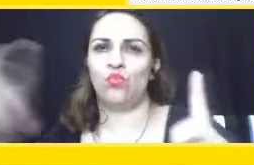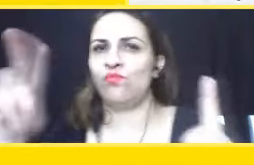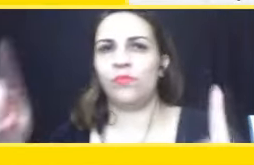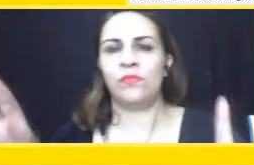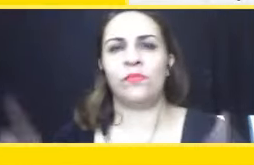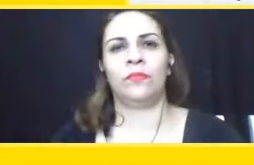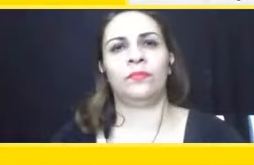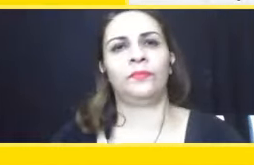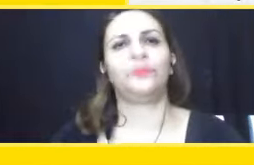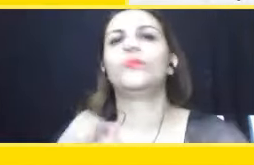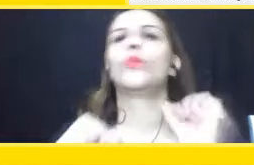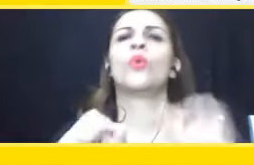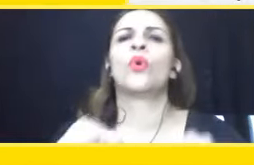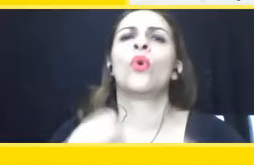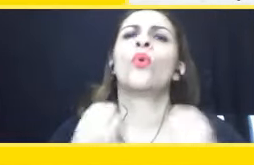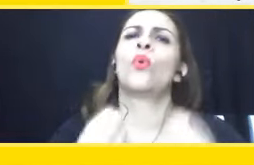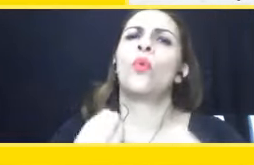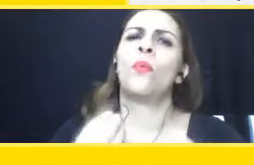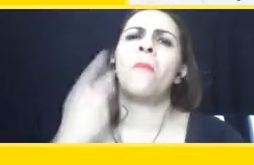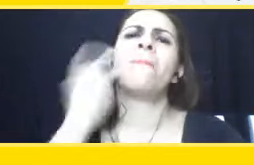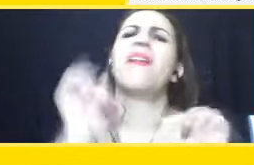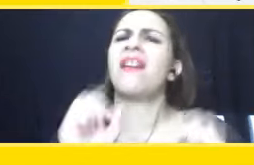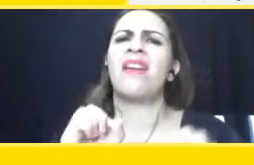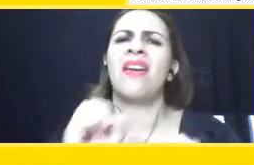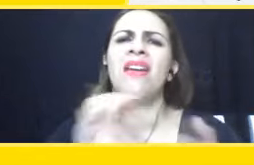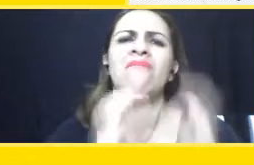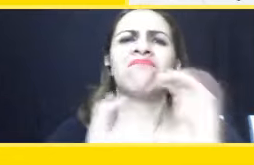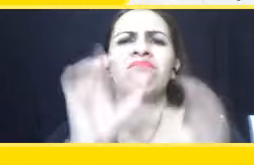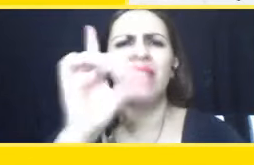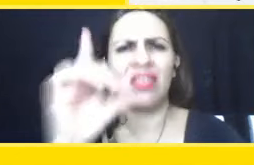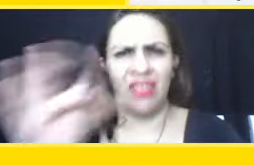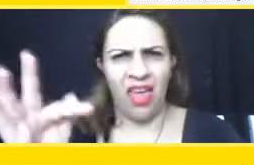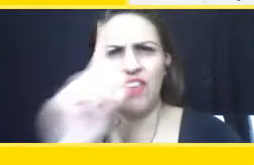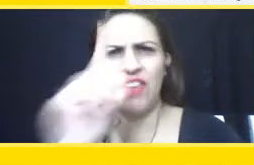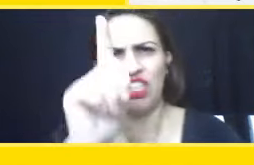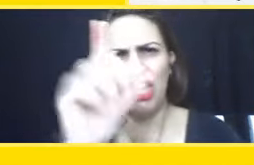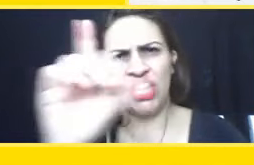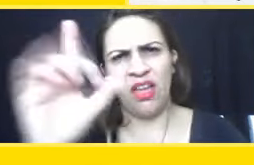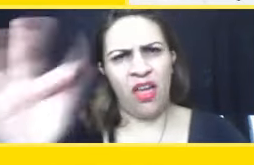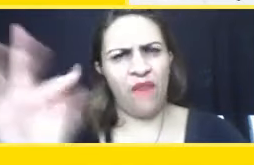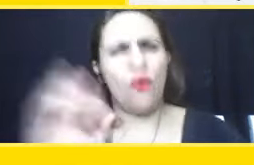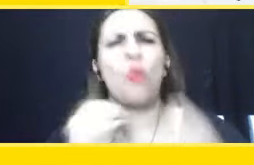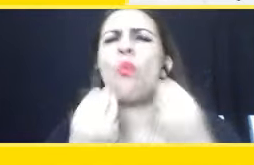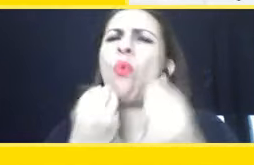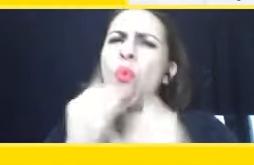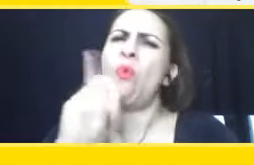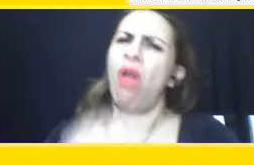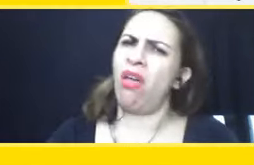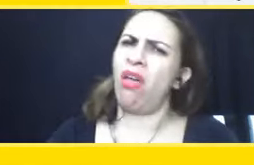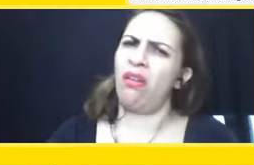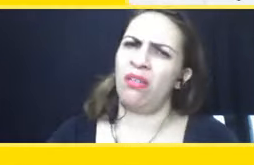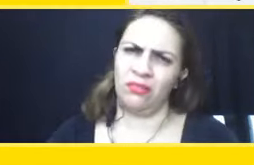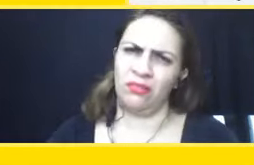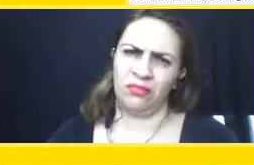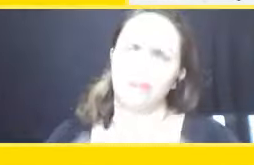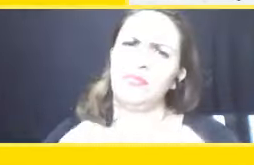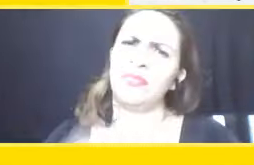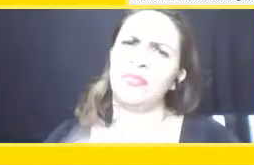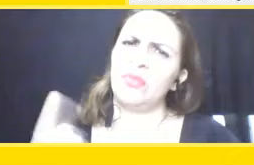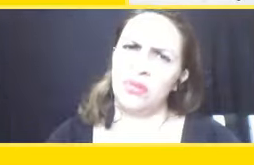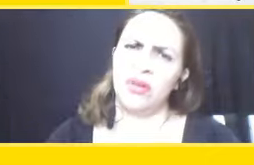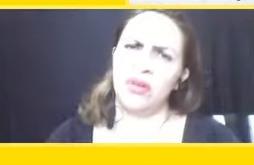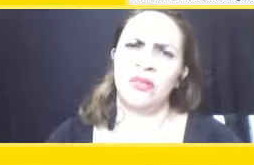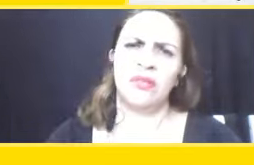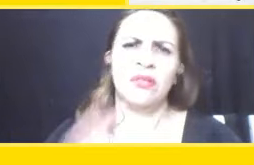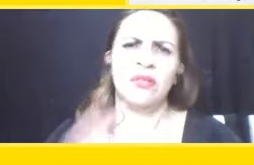foi direcionada essa reforma da Previdência do GDF? É para todos os trabalhadores? Como é que é isso? Vamos Não. fazer com que o nosso público aí